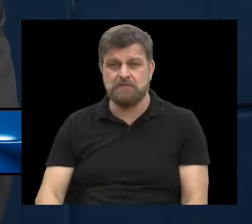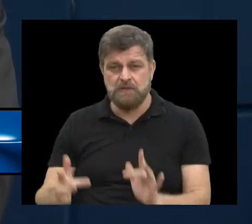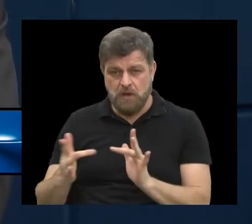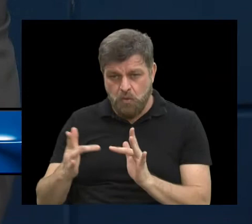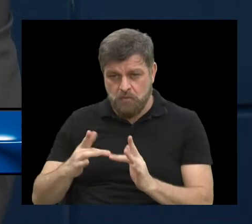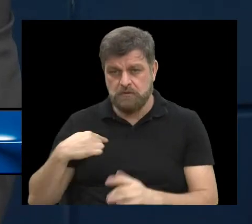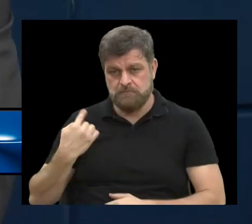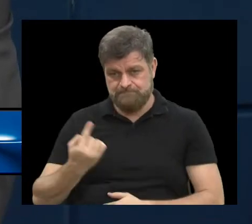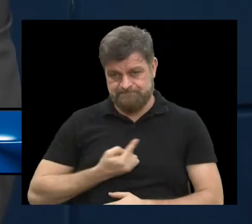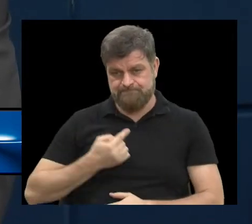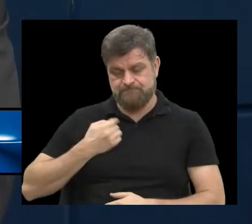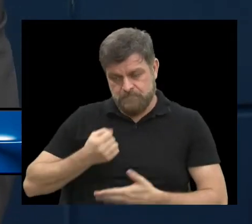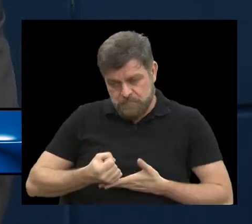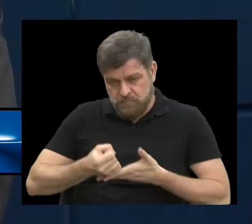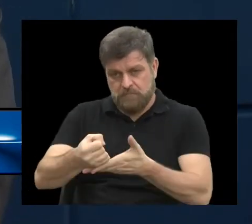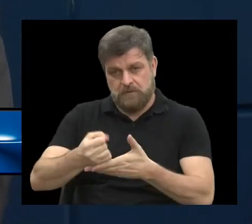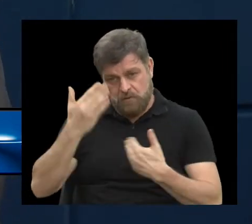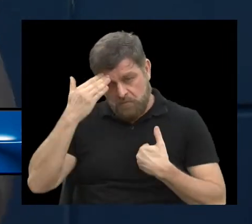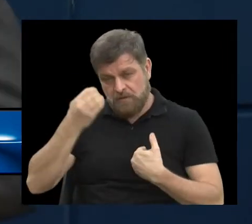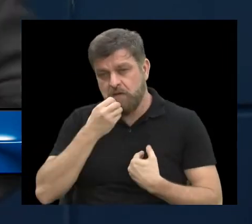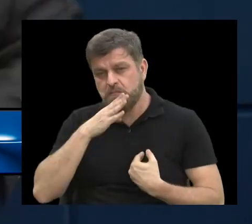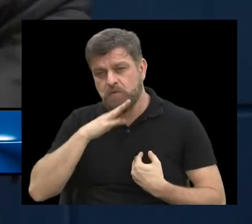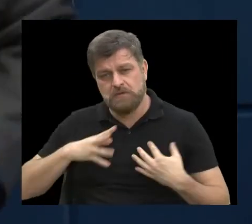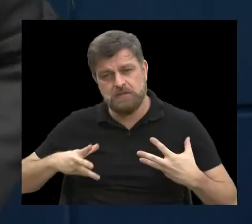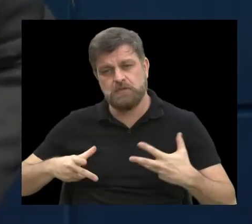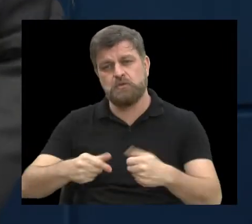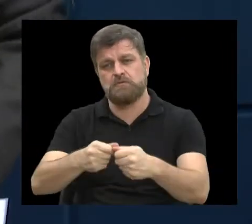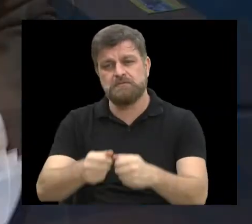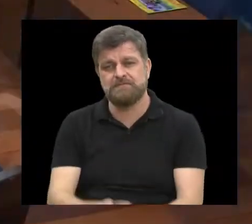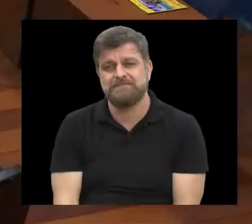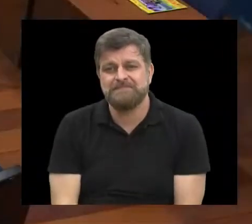contato conosco. Muito obrigado, uma boa tarde a todos.